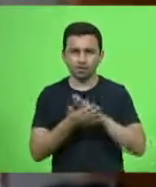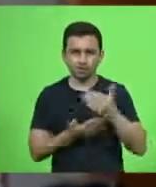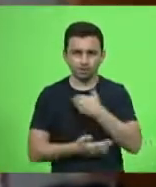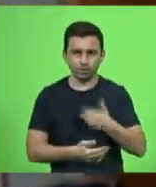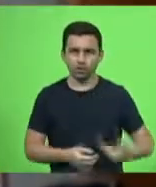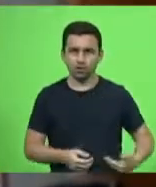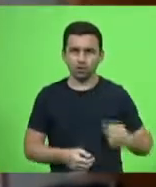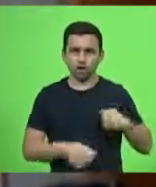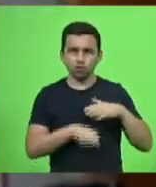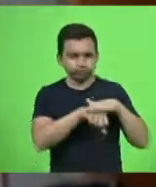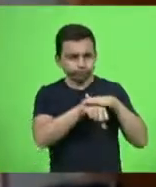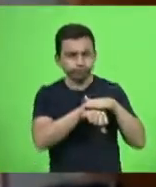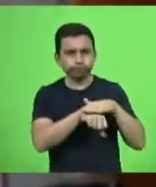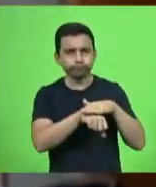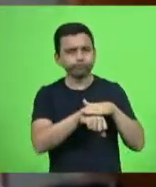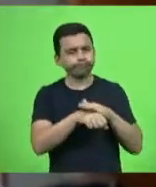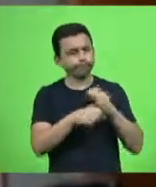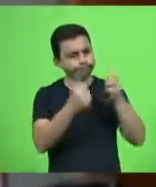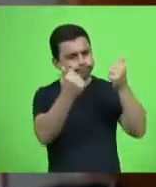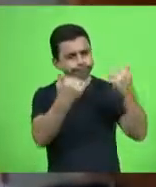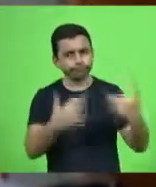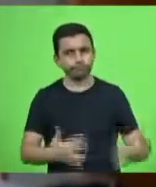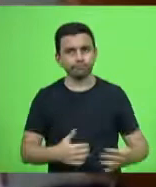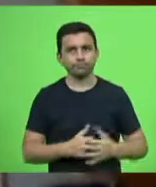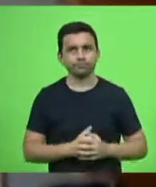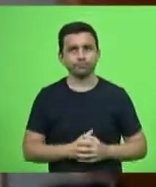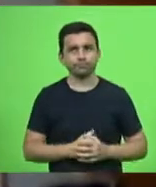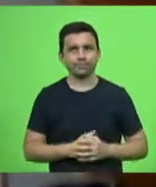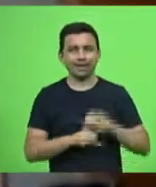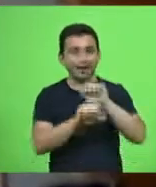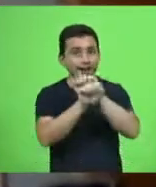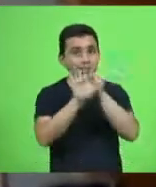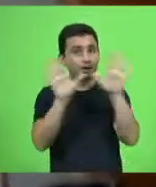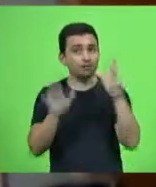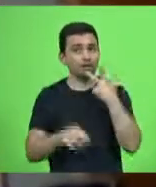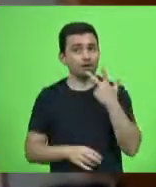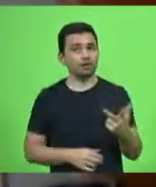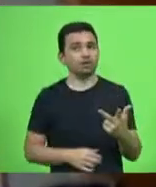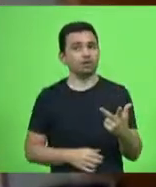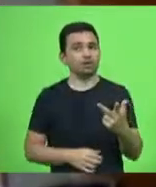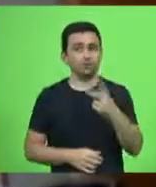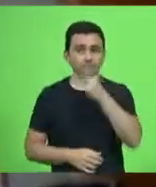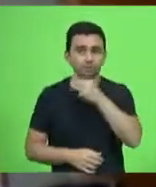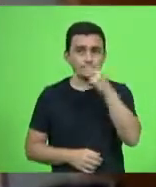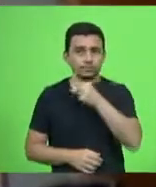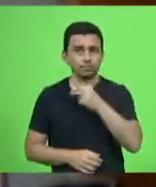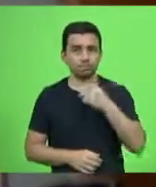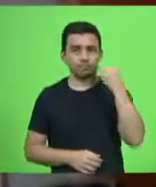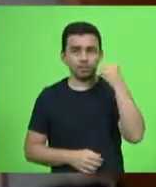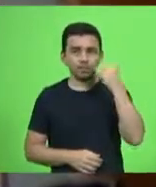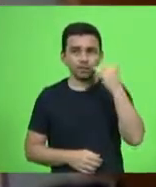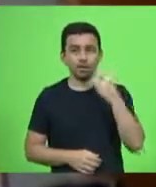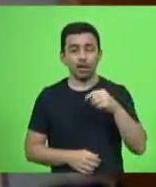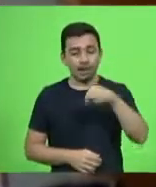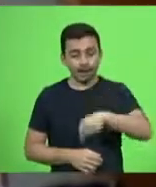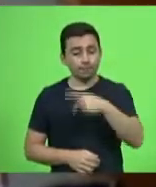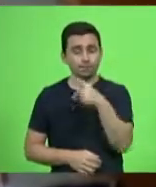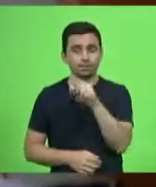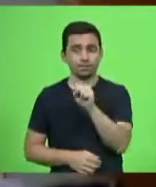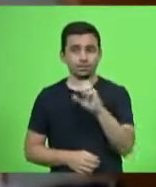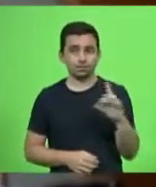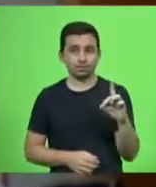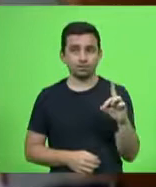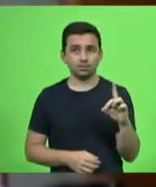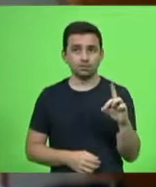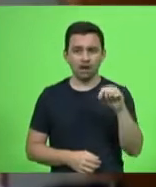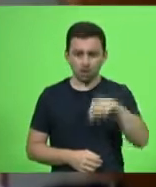eu tive uma conversa franca com ele. Deixei bem claro, deputado Kennedy, deputada Marlene, que o PSD não